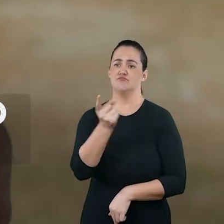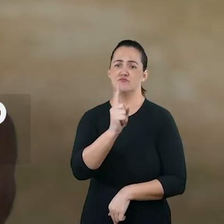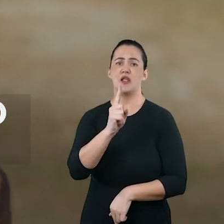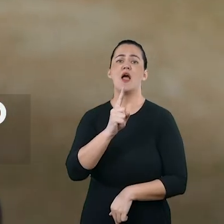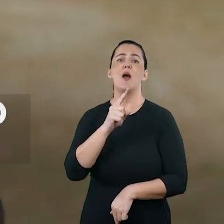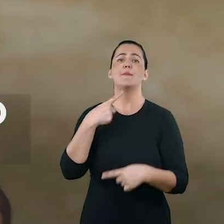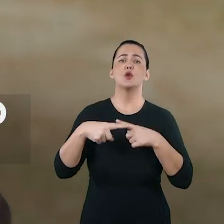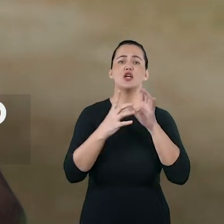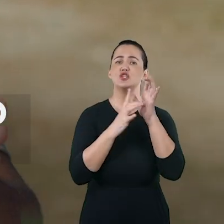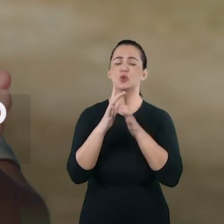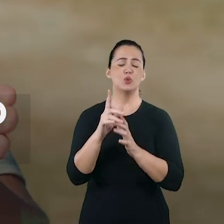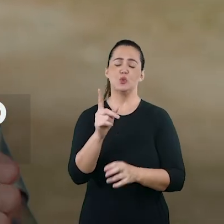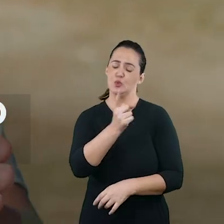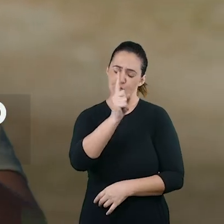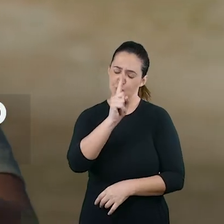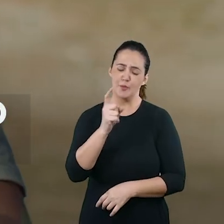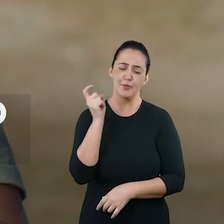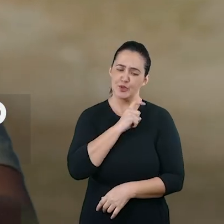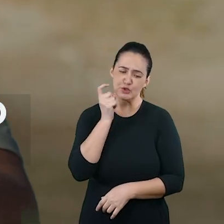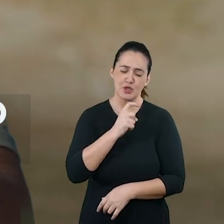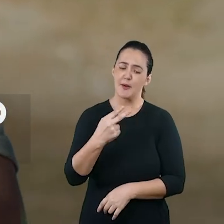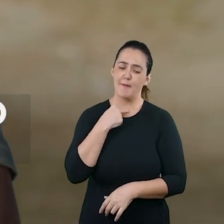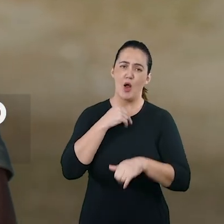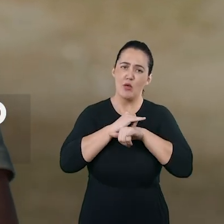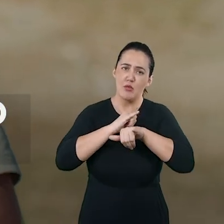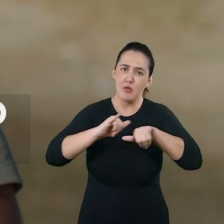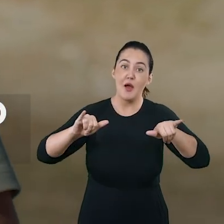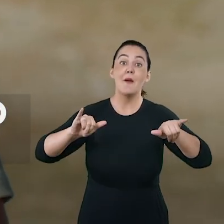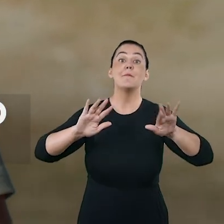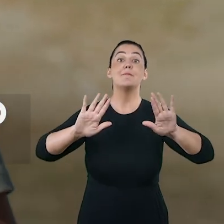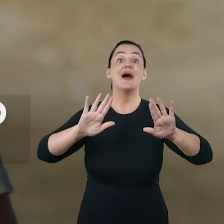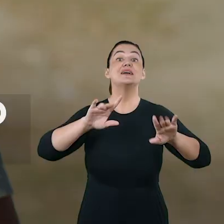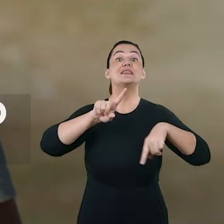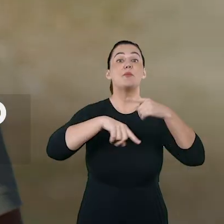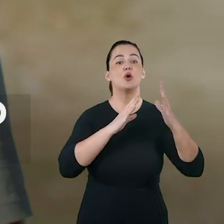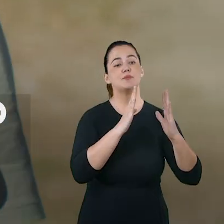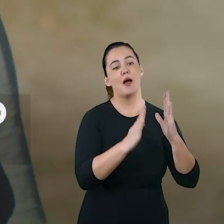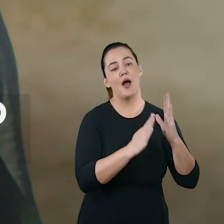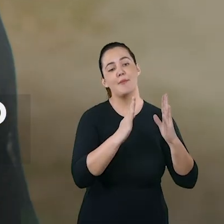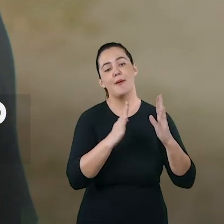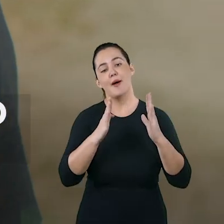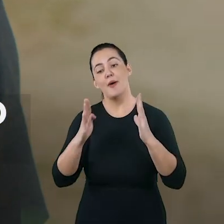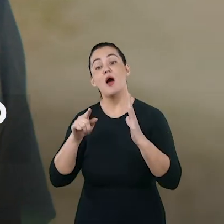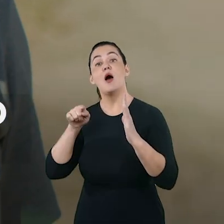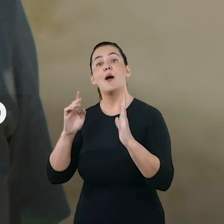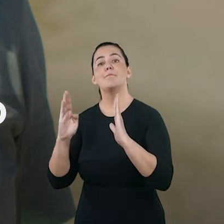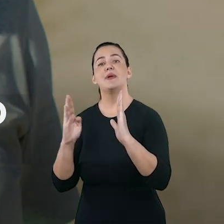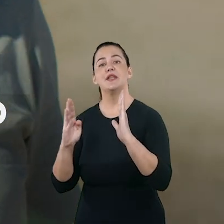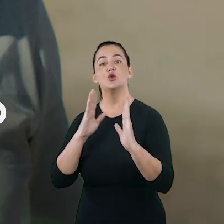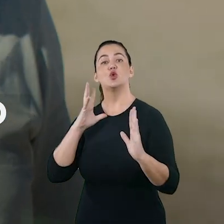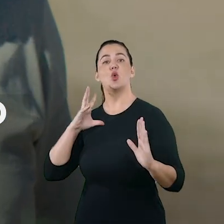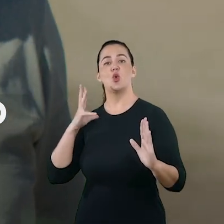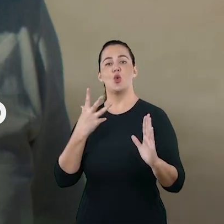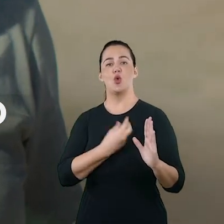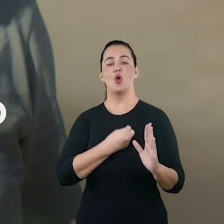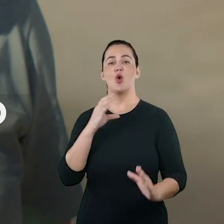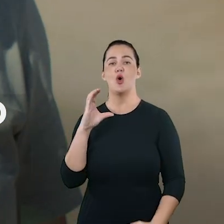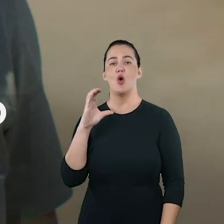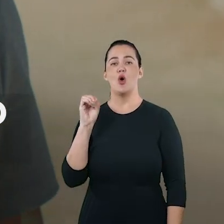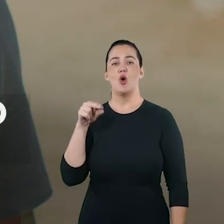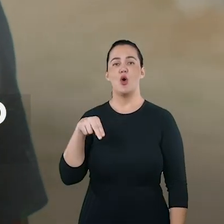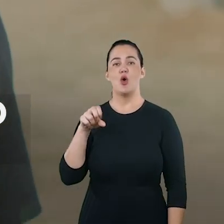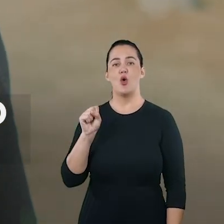tinha o direito de existir. Mas com o imperador Constantino, o cristianismo passou a ser a religião oficial